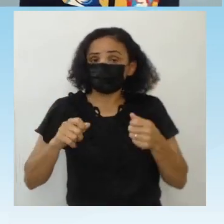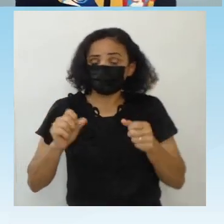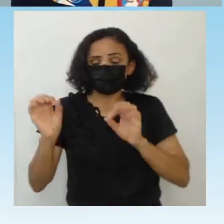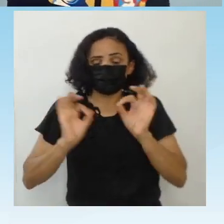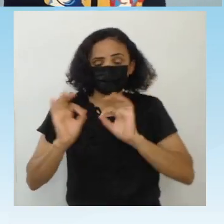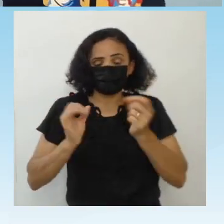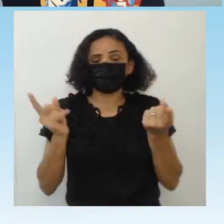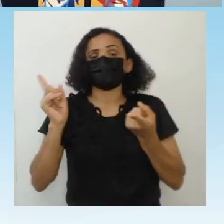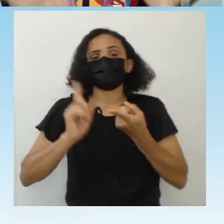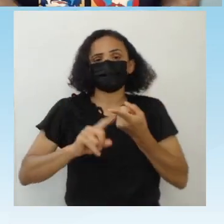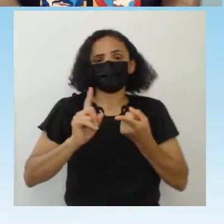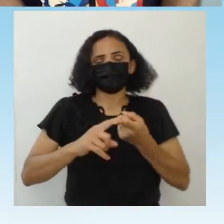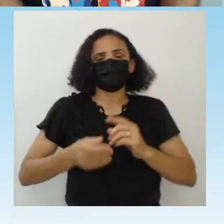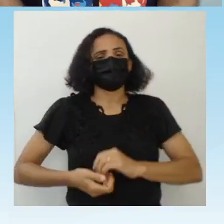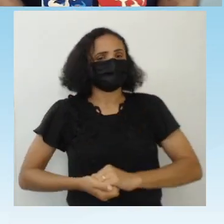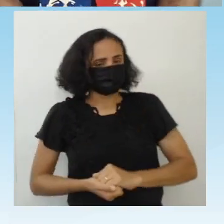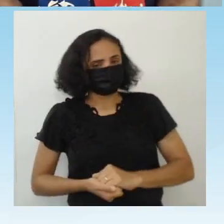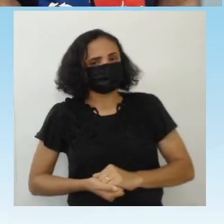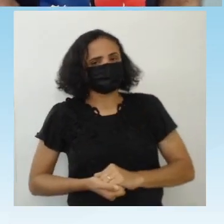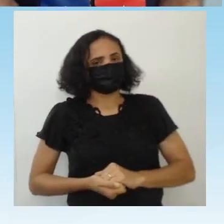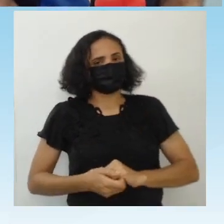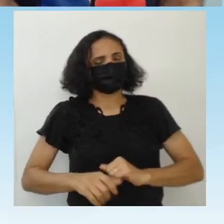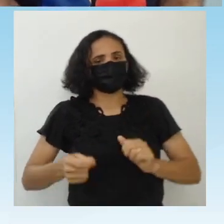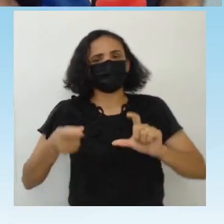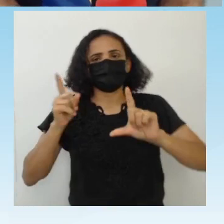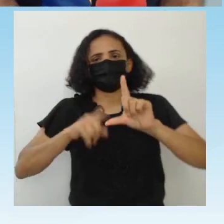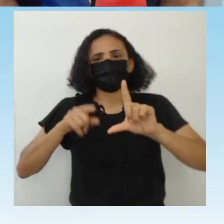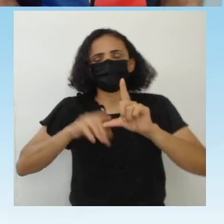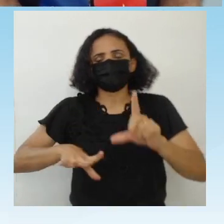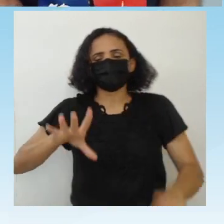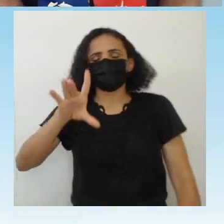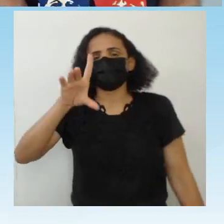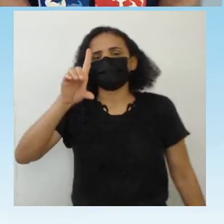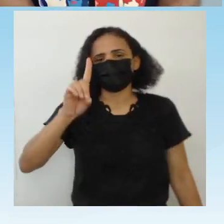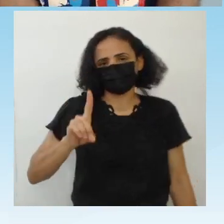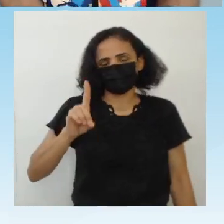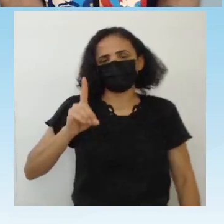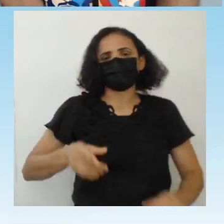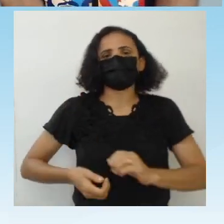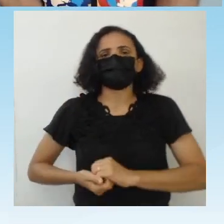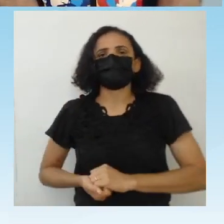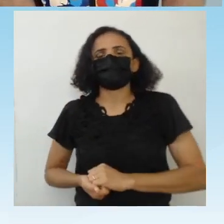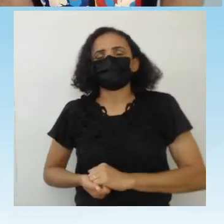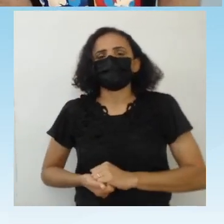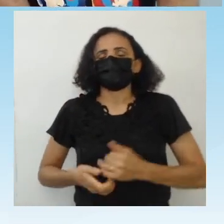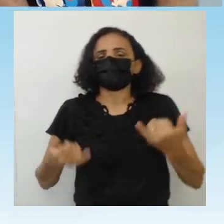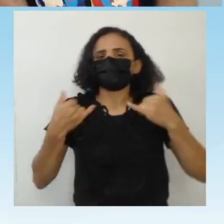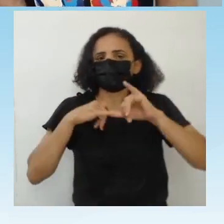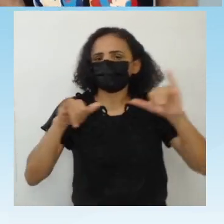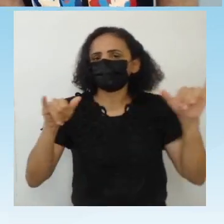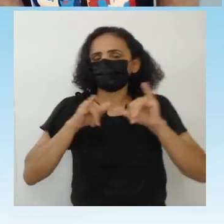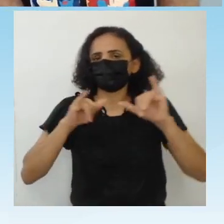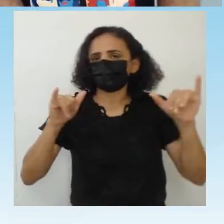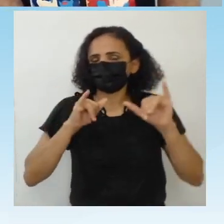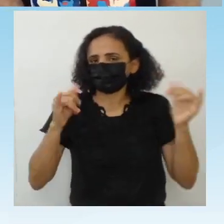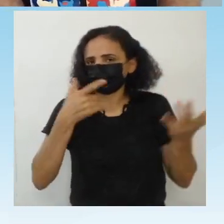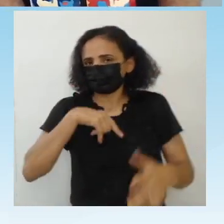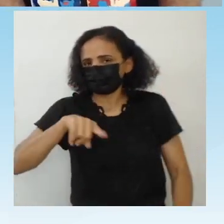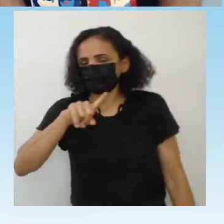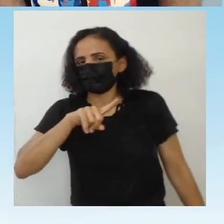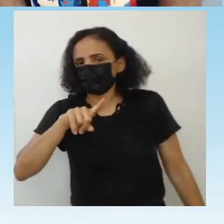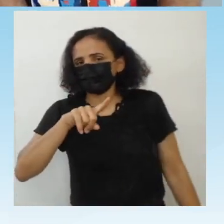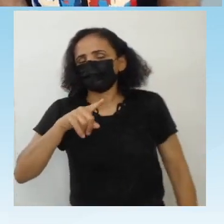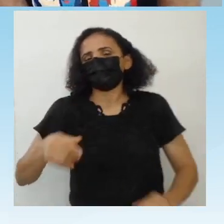fazendo, tá bom? Portanto, letra D de dado. Eu queria chamar a atenção ainda nessa